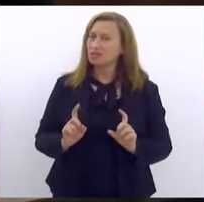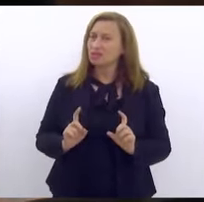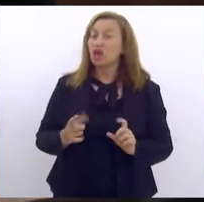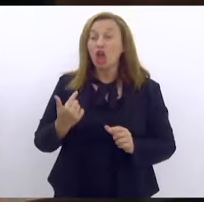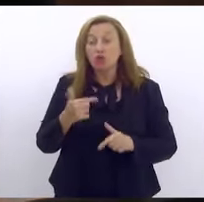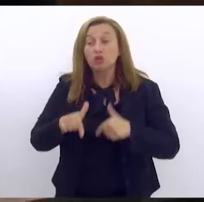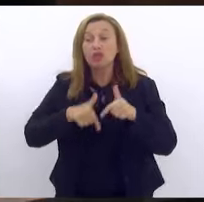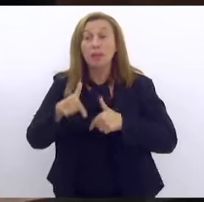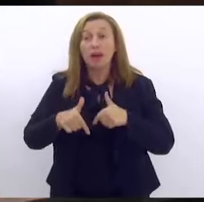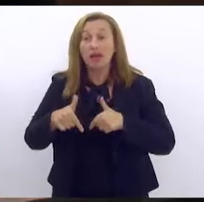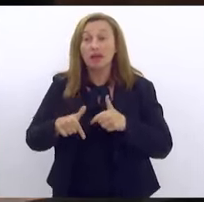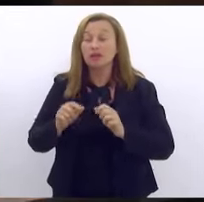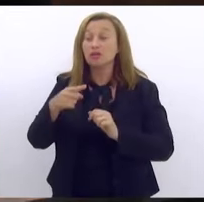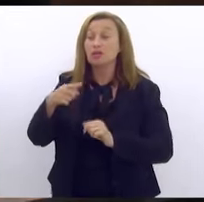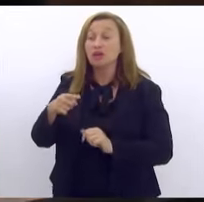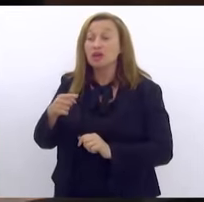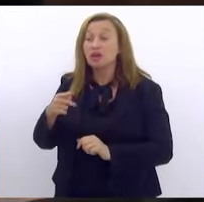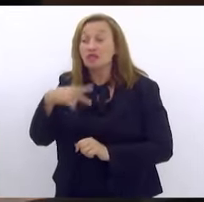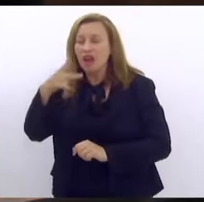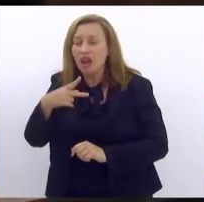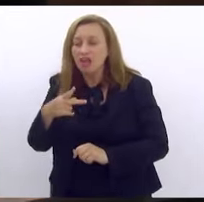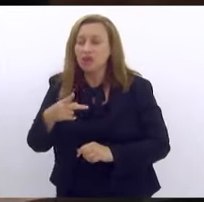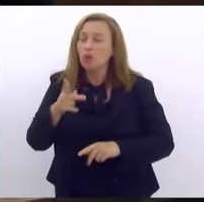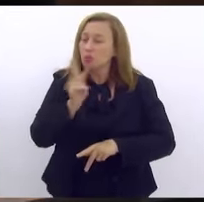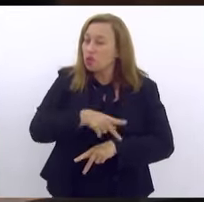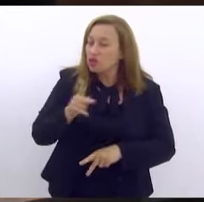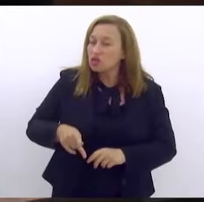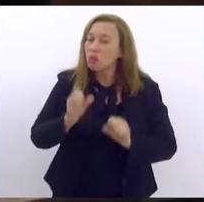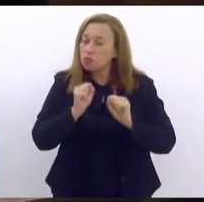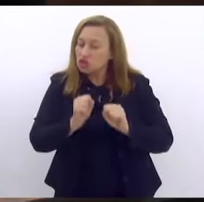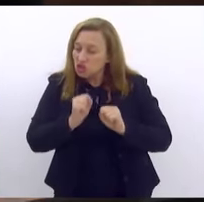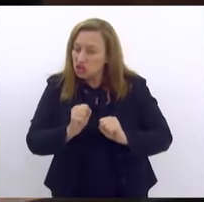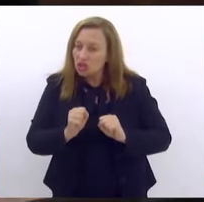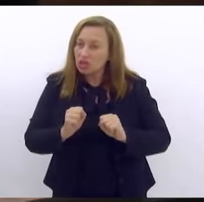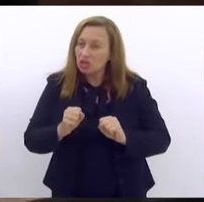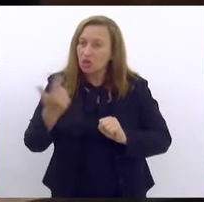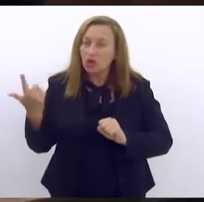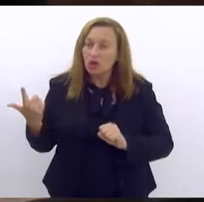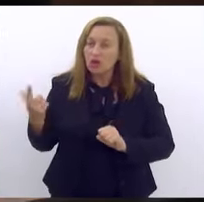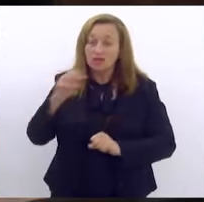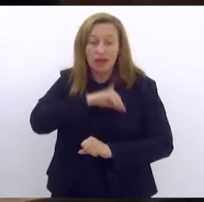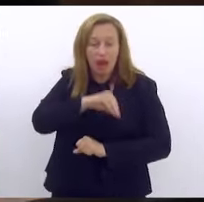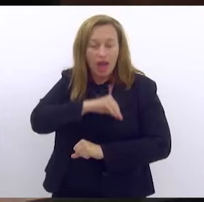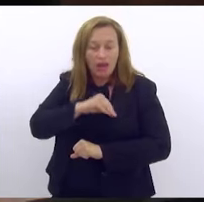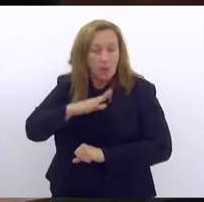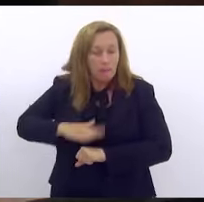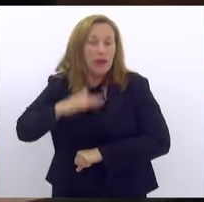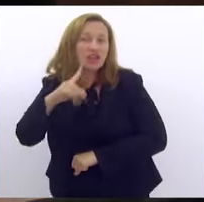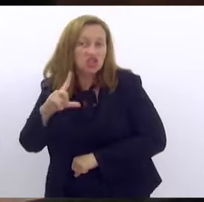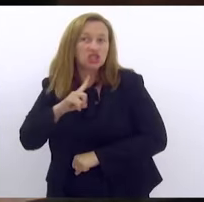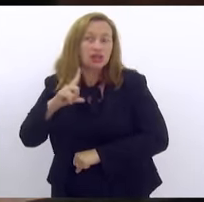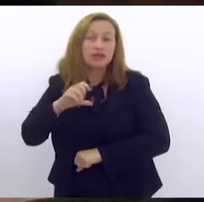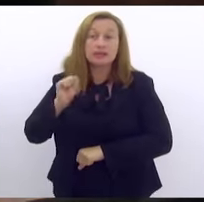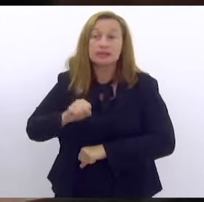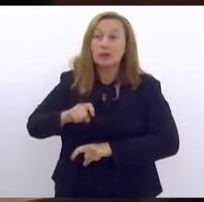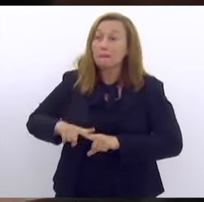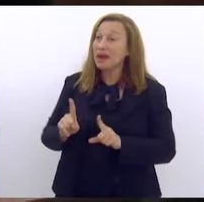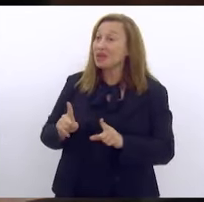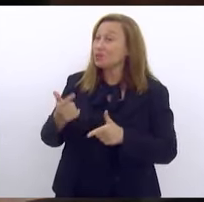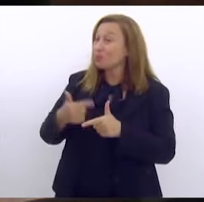que o professor poderia ganhar melhor se não fosse esses vagabundos aqui. Mas não é só isso.